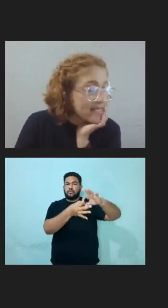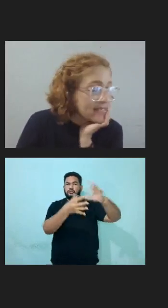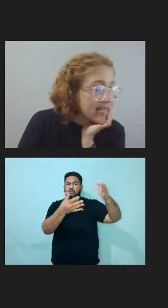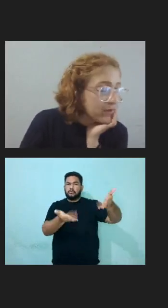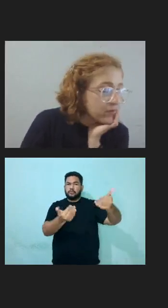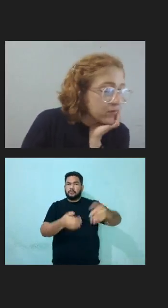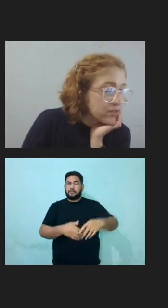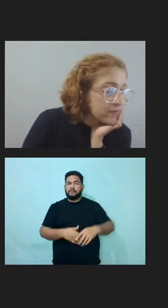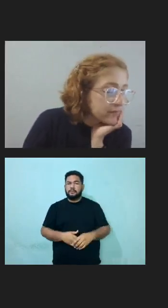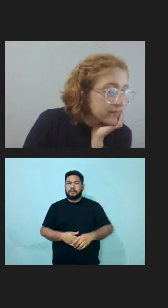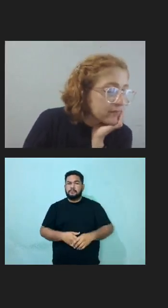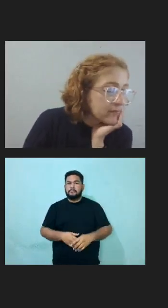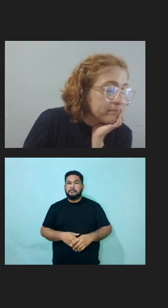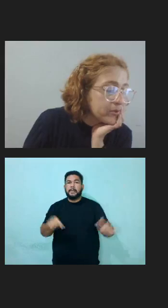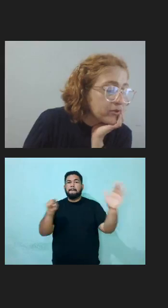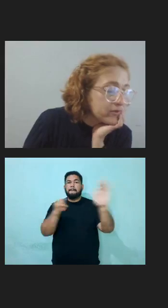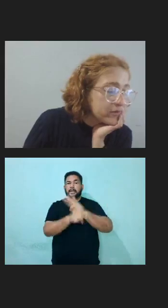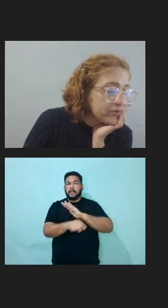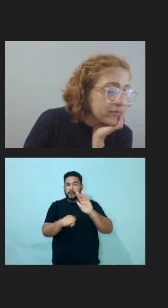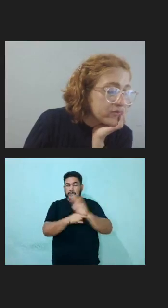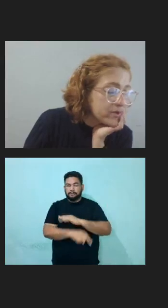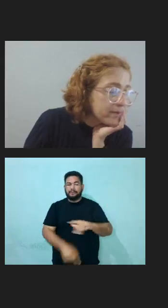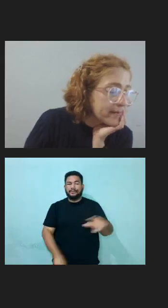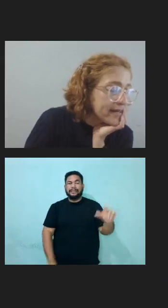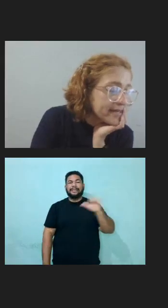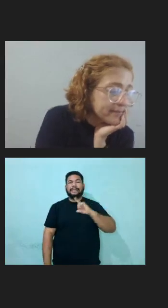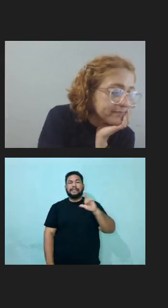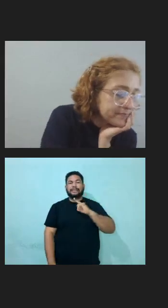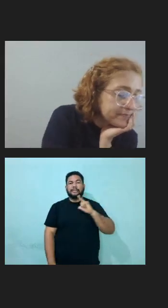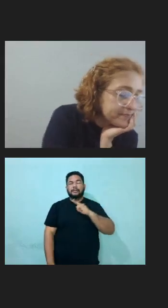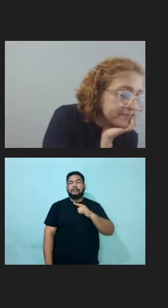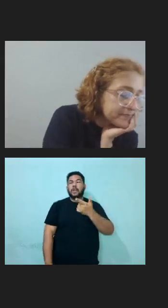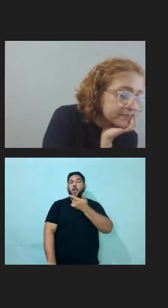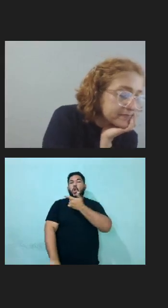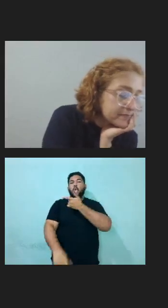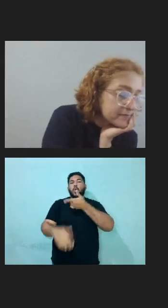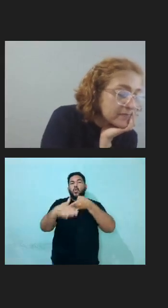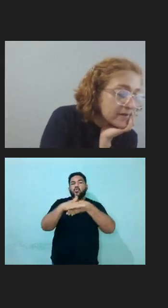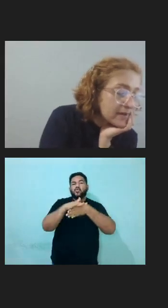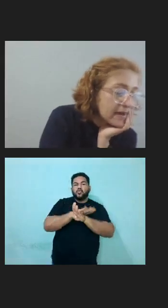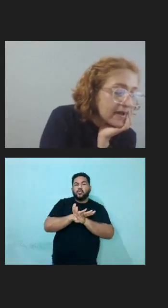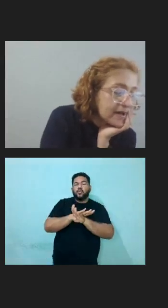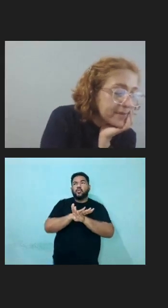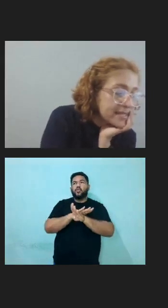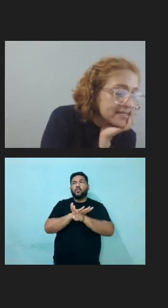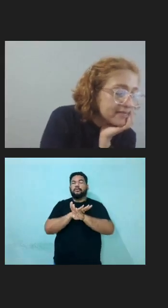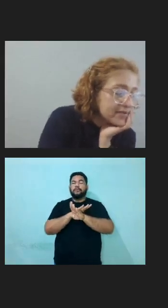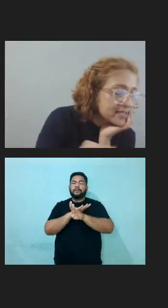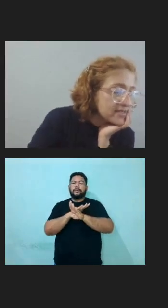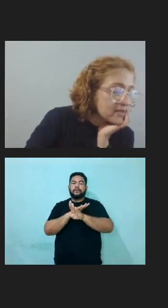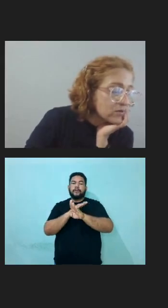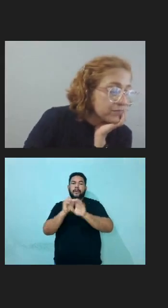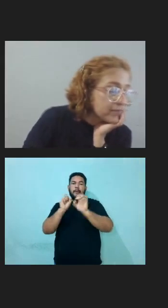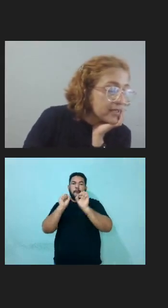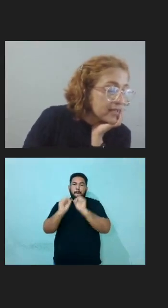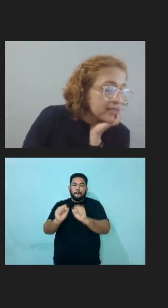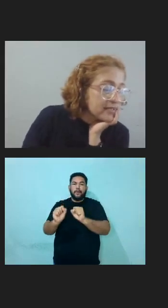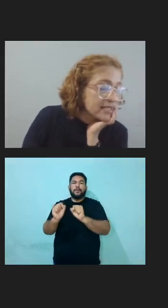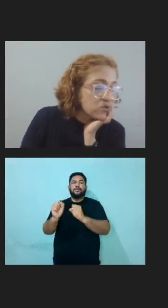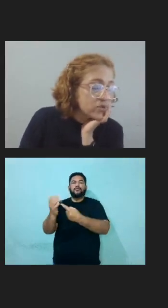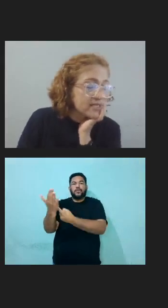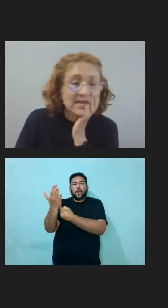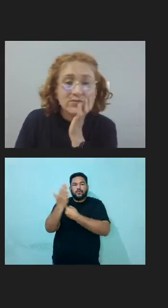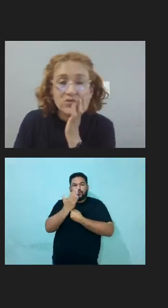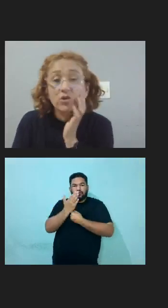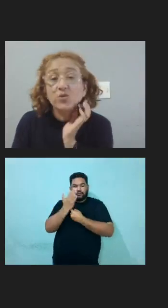Quais hábitos podem contribuir para a preservação da